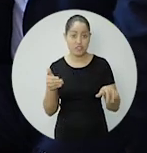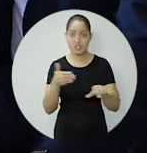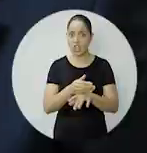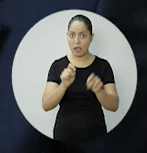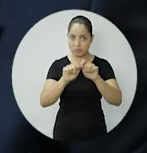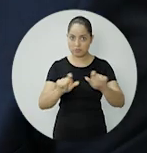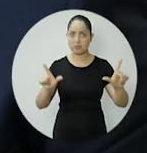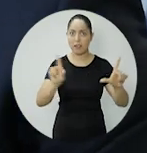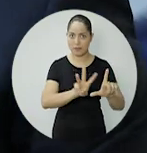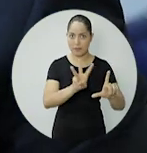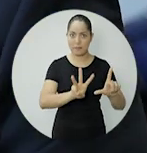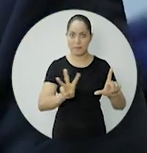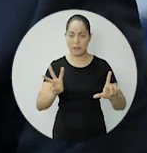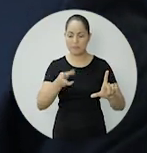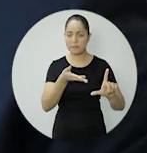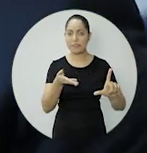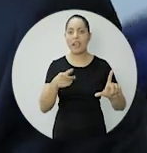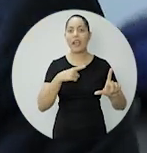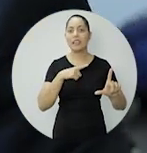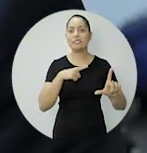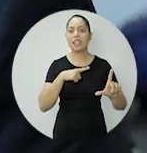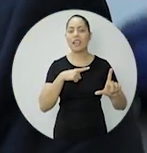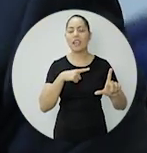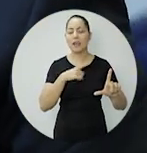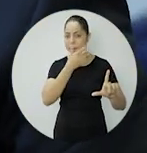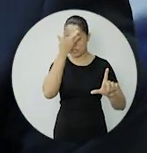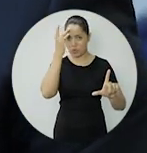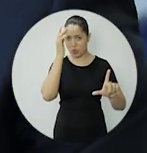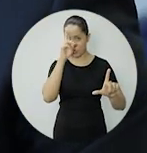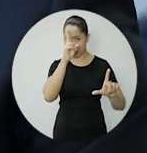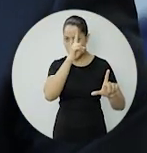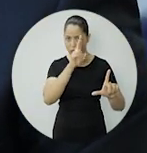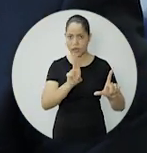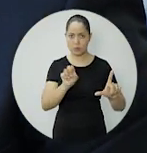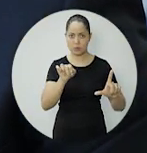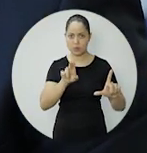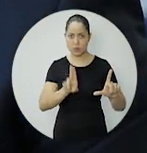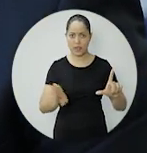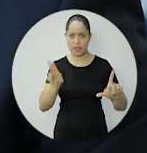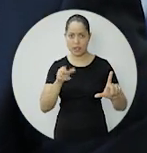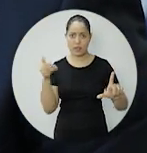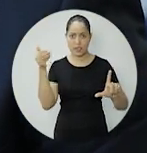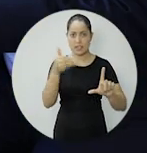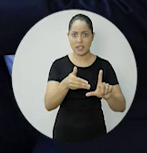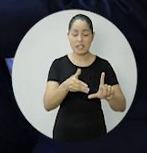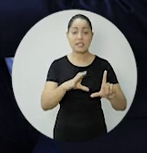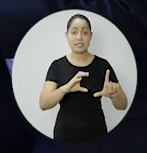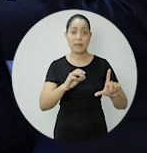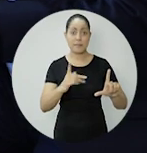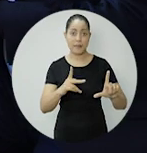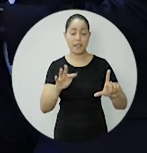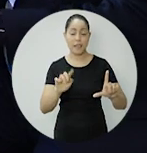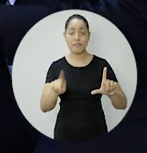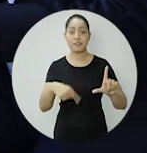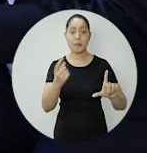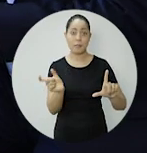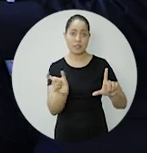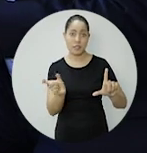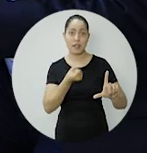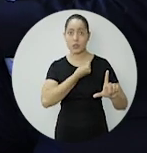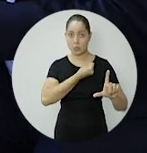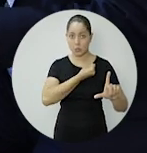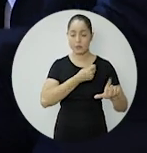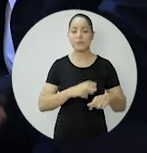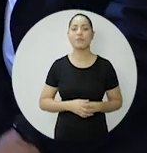nessa página. Sim, ele já cai direto na tela de login, onde o usuário dele é o CPF e a senha é o código de segurança da carteira da